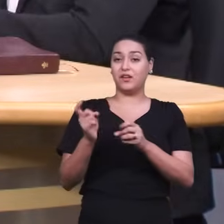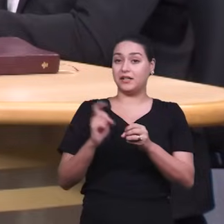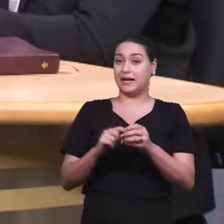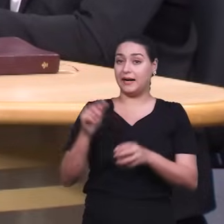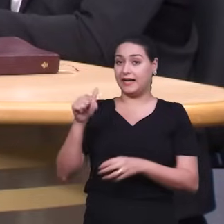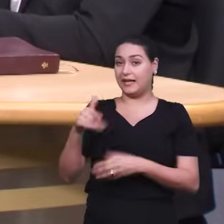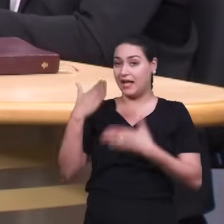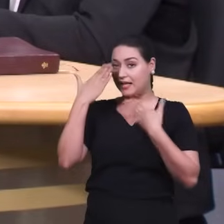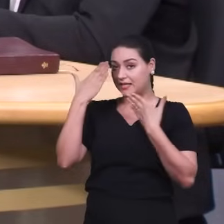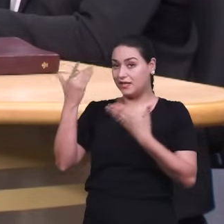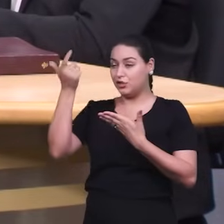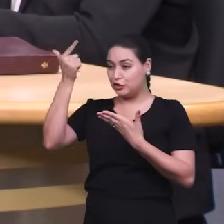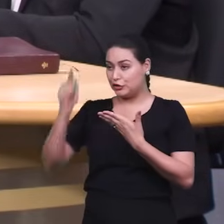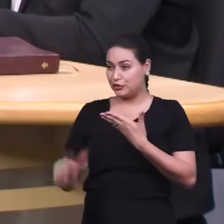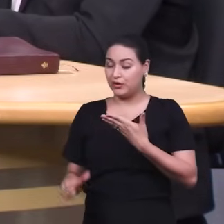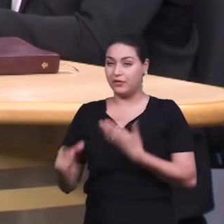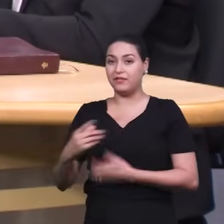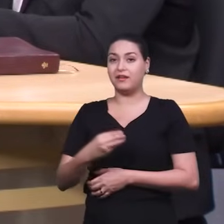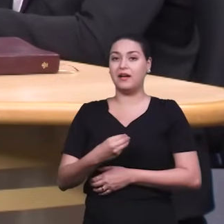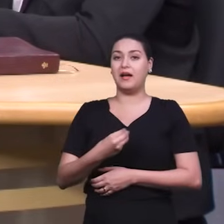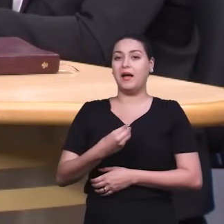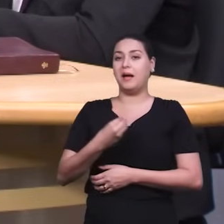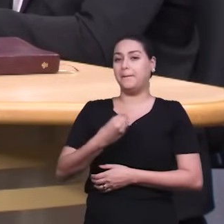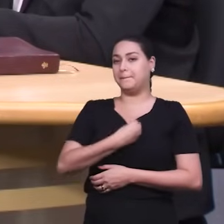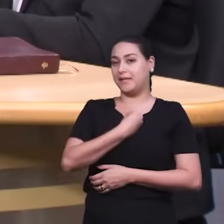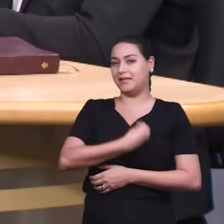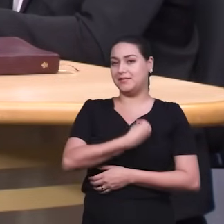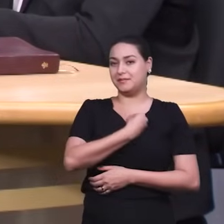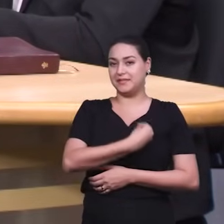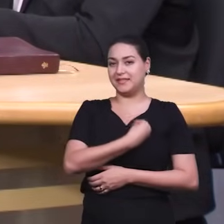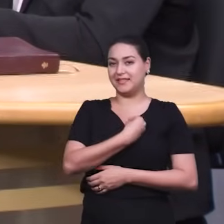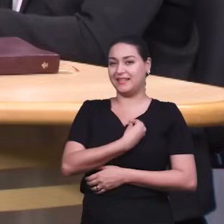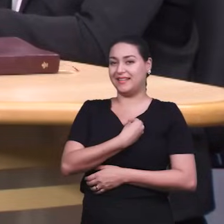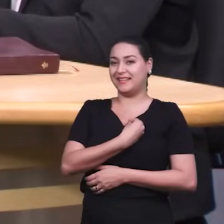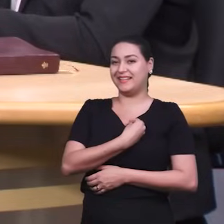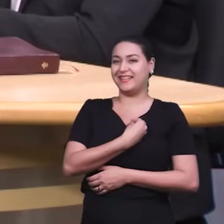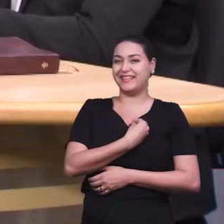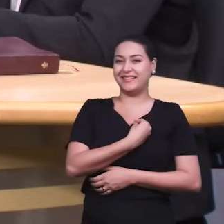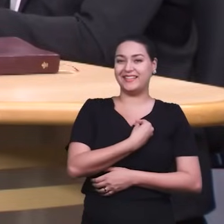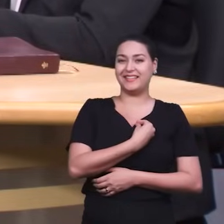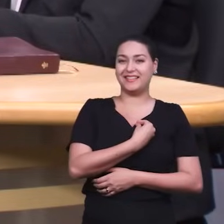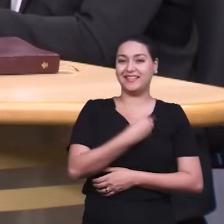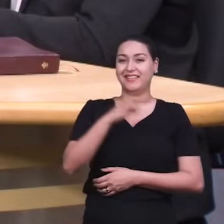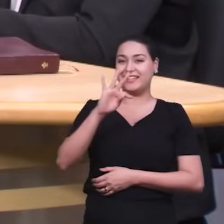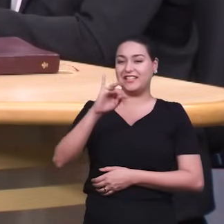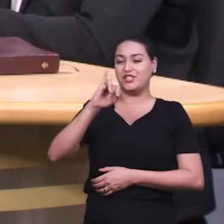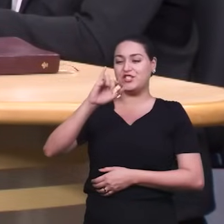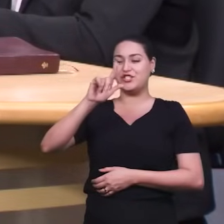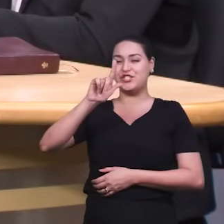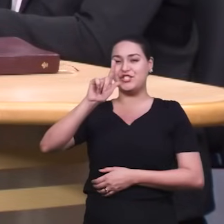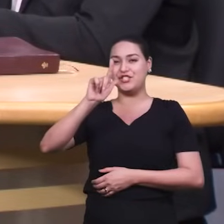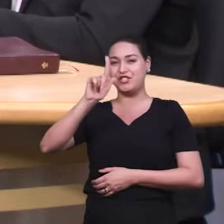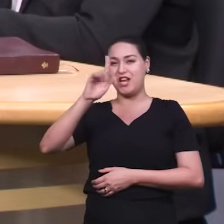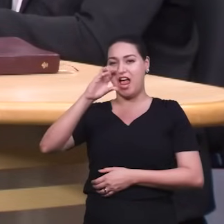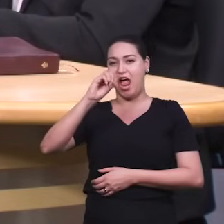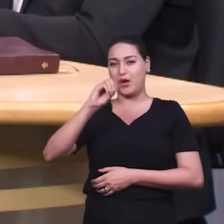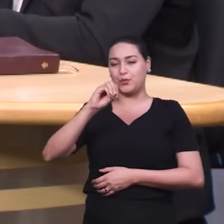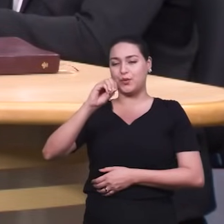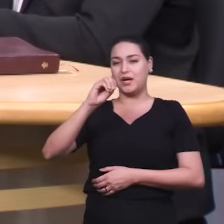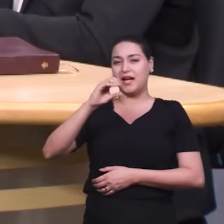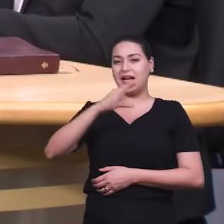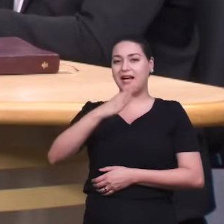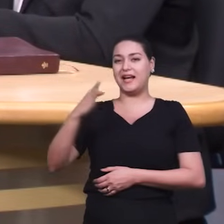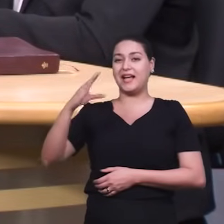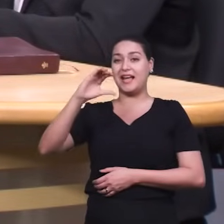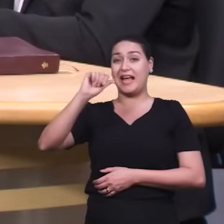participação do nosso irmão Tiago Campos Pereira, que trouxe as informações para